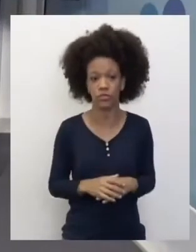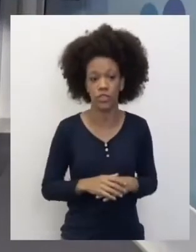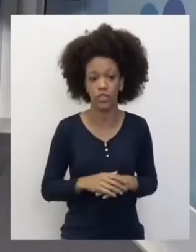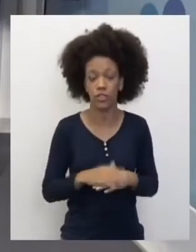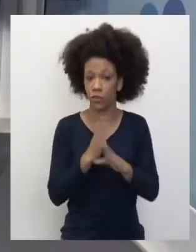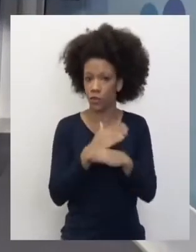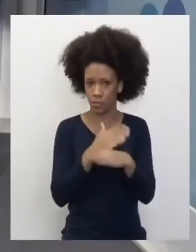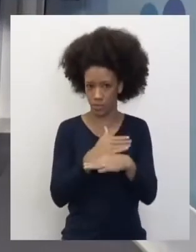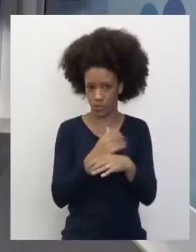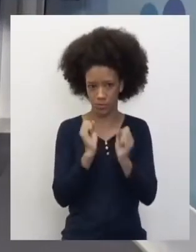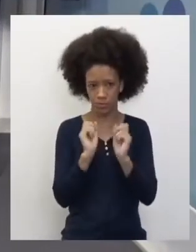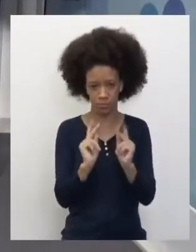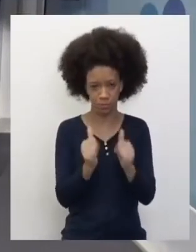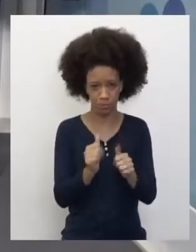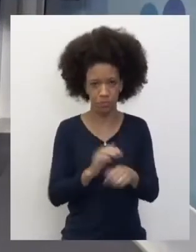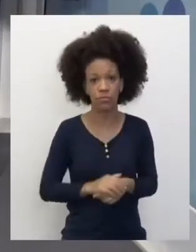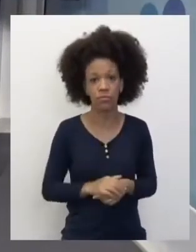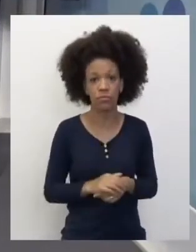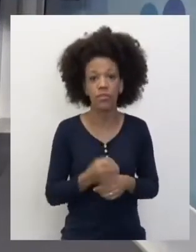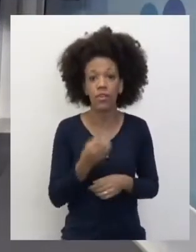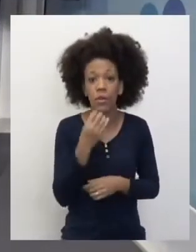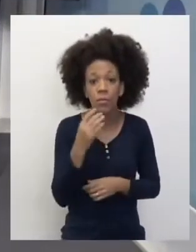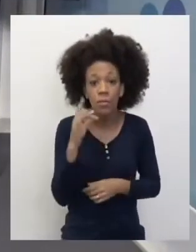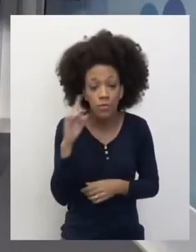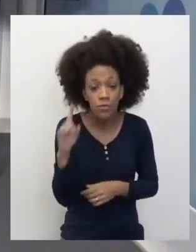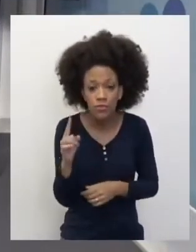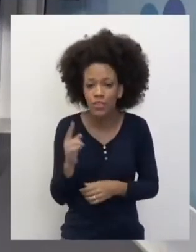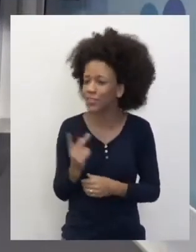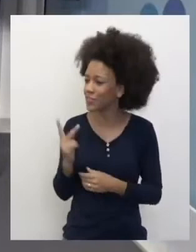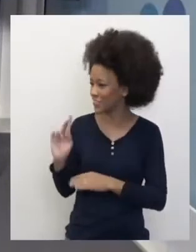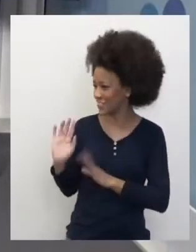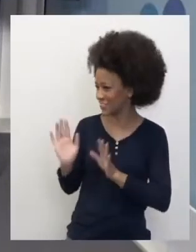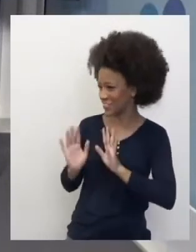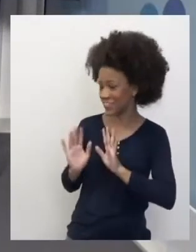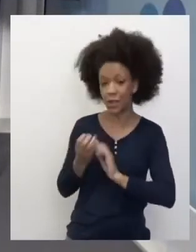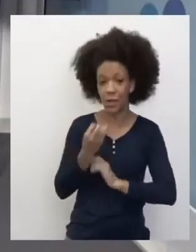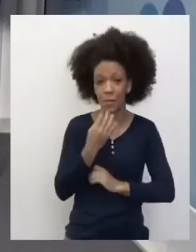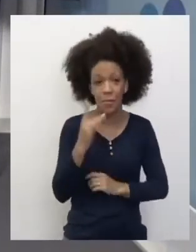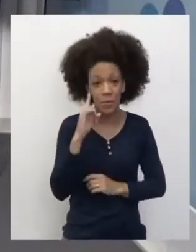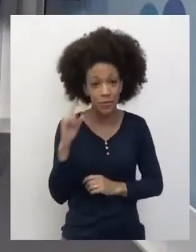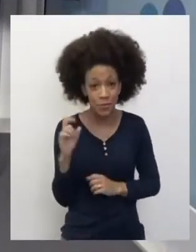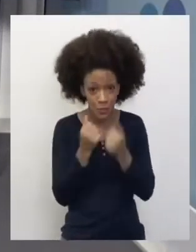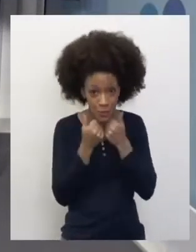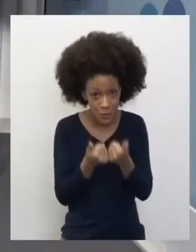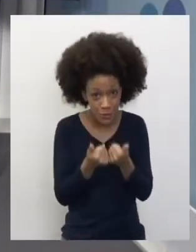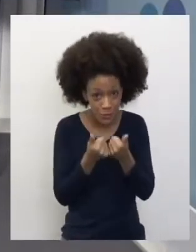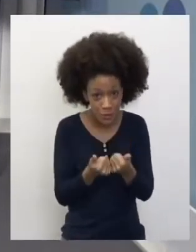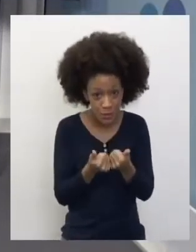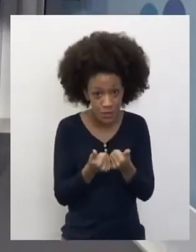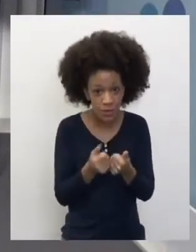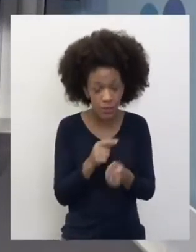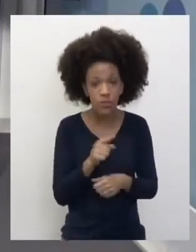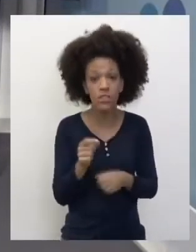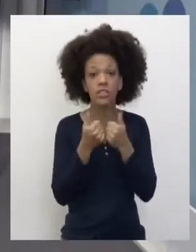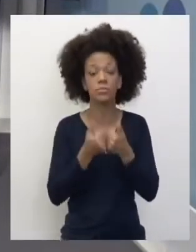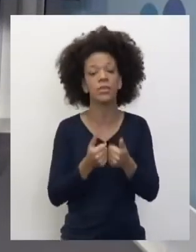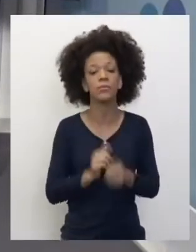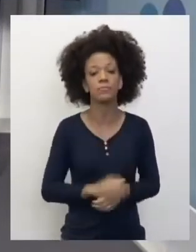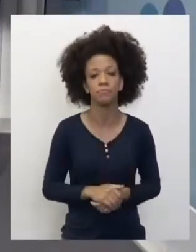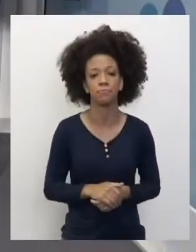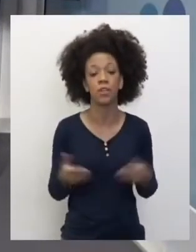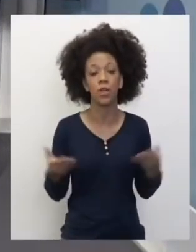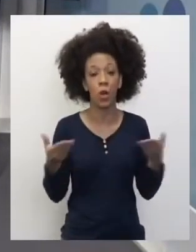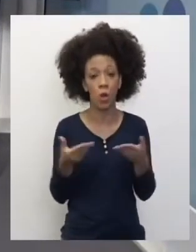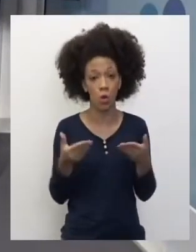depois. Ok? Bom dia, Elaine, é com você. Bom dia, Andréia. Bom dia, turma. Tudo bem? Como vocês estão? Hoje nós